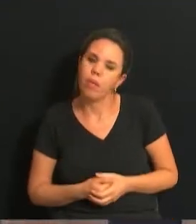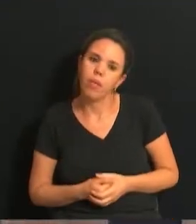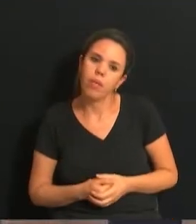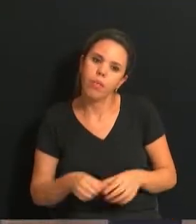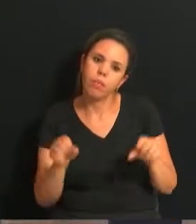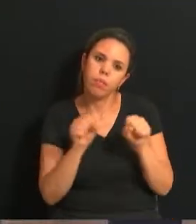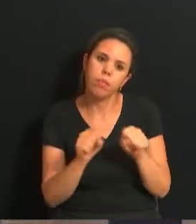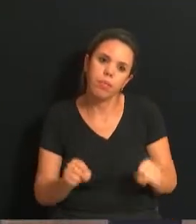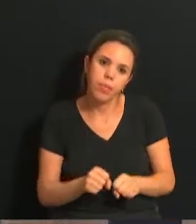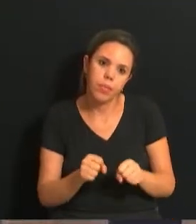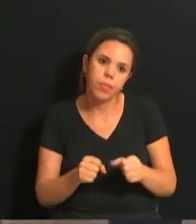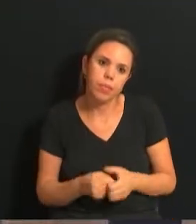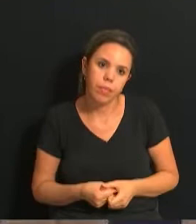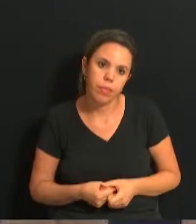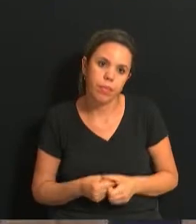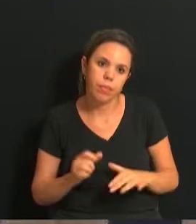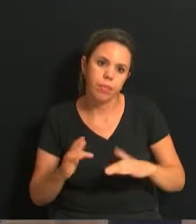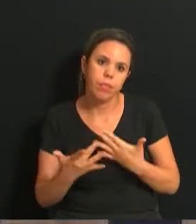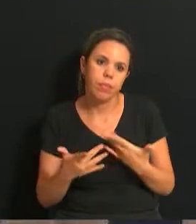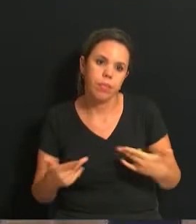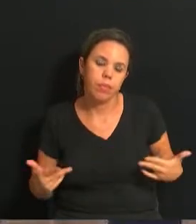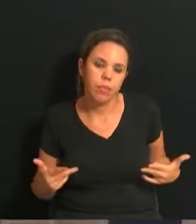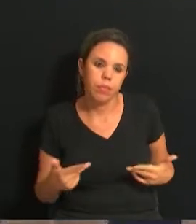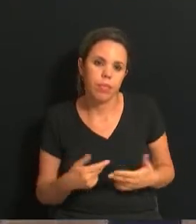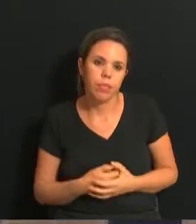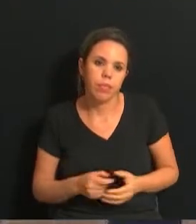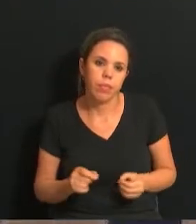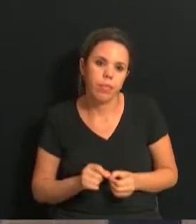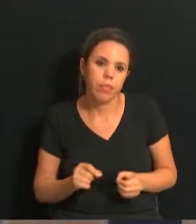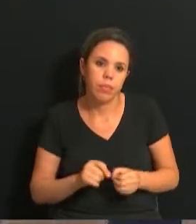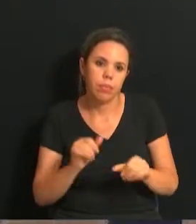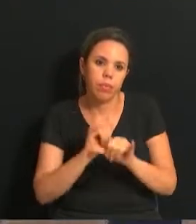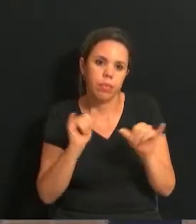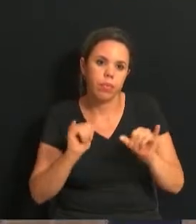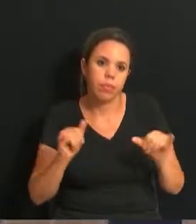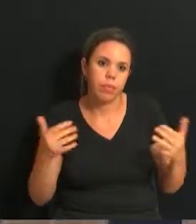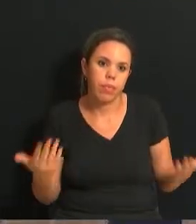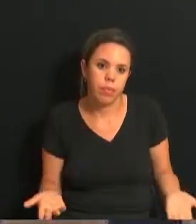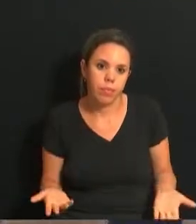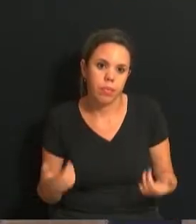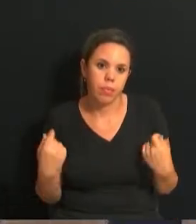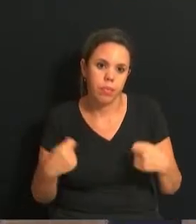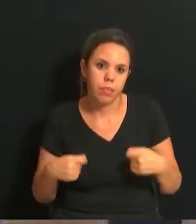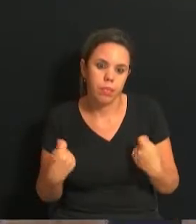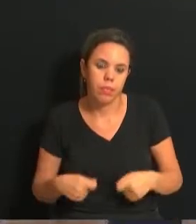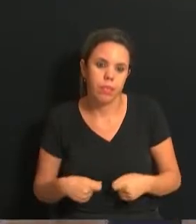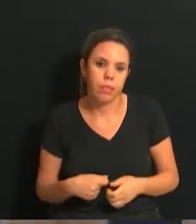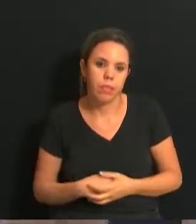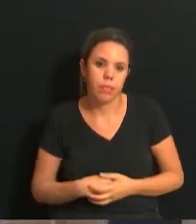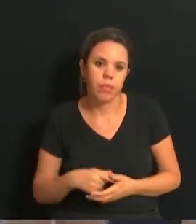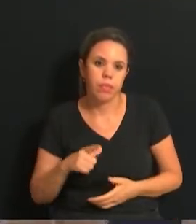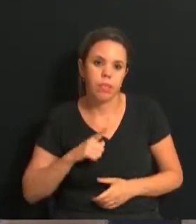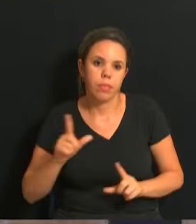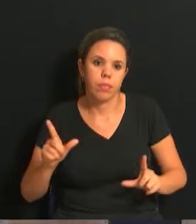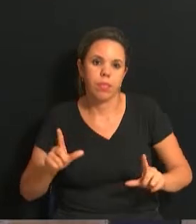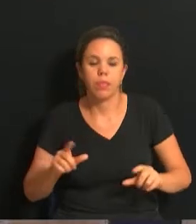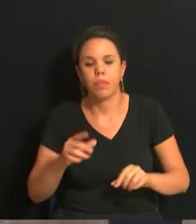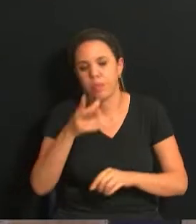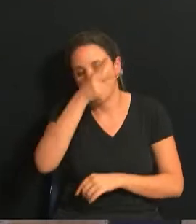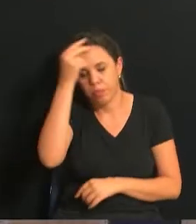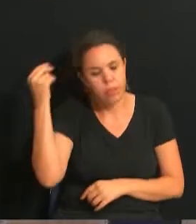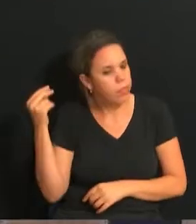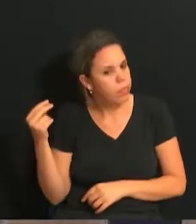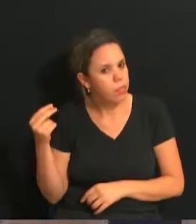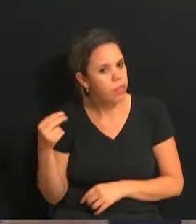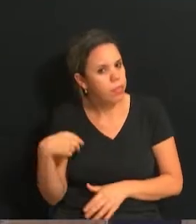sistemática, né, nas nossas redes, os mandatos fazem essa divulgação, mas é necessário também que a Prefeitura intensifique esse processo